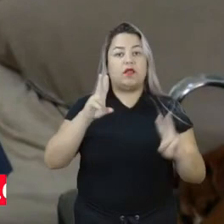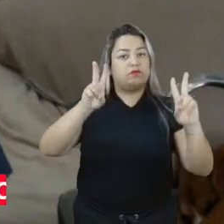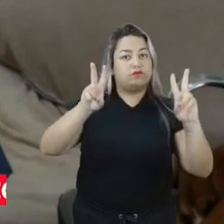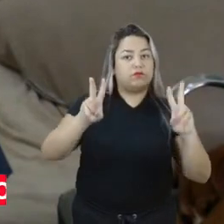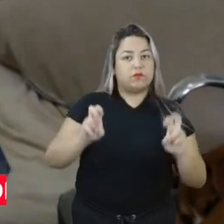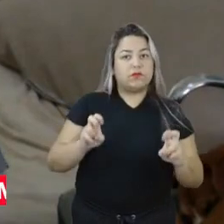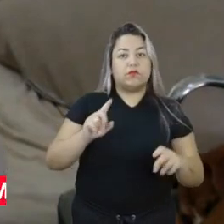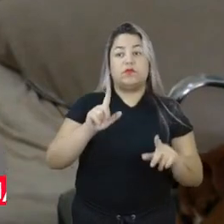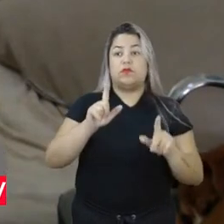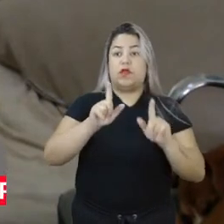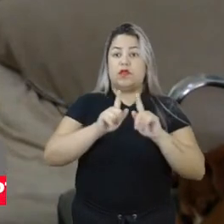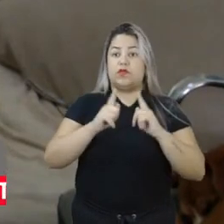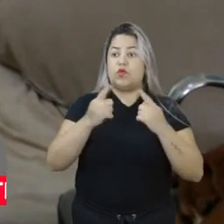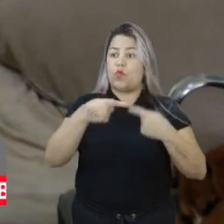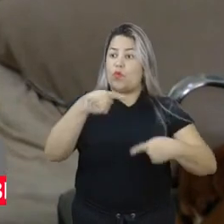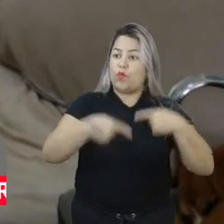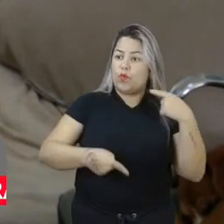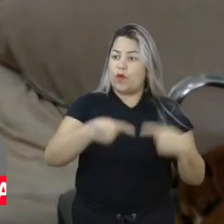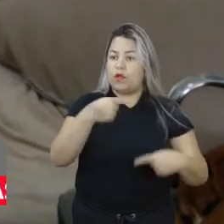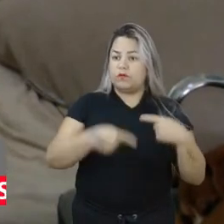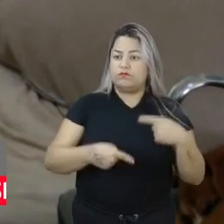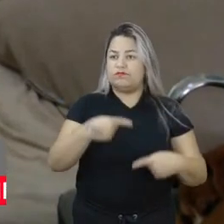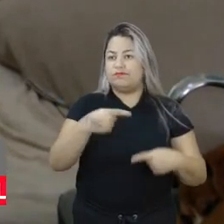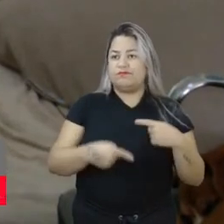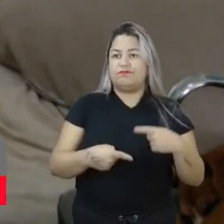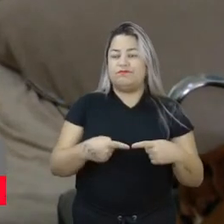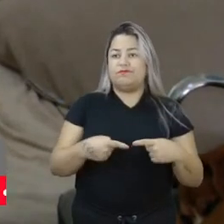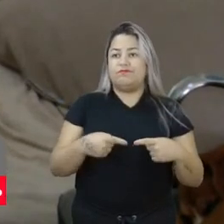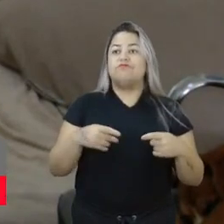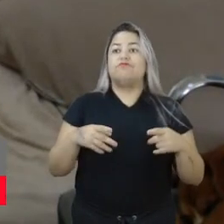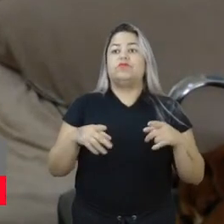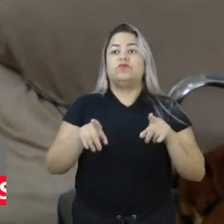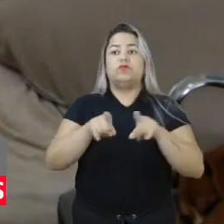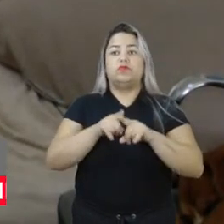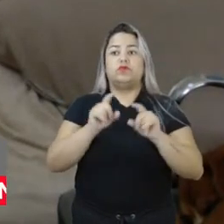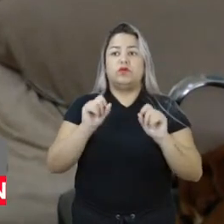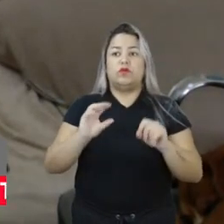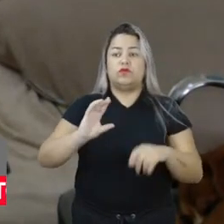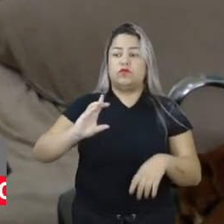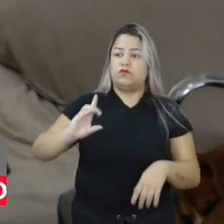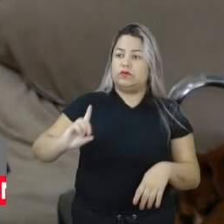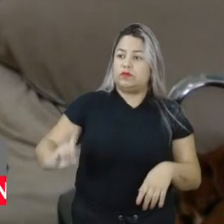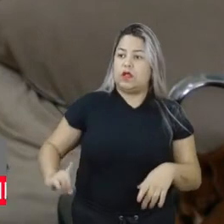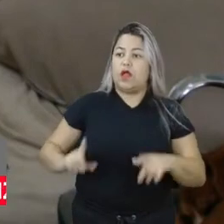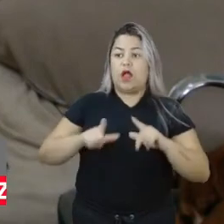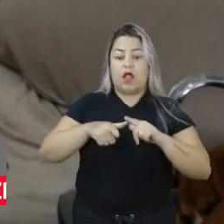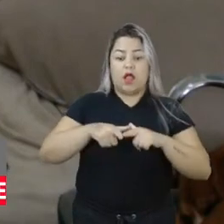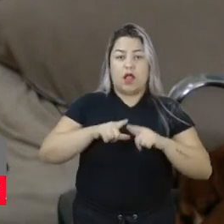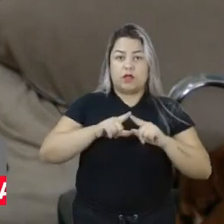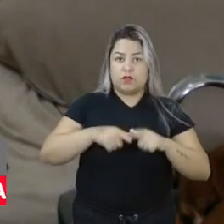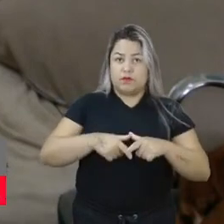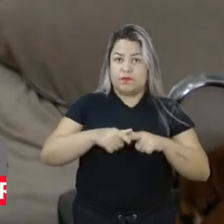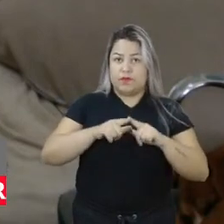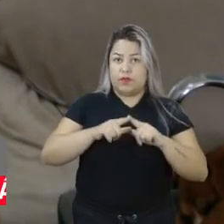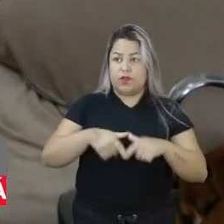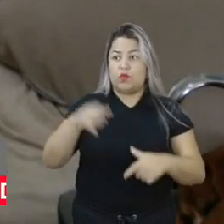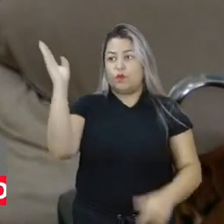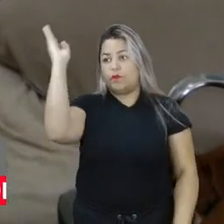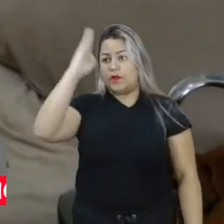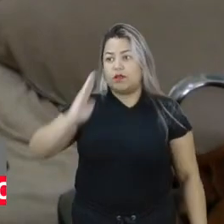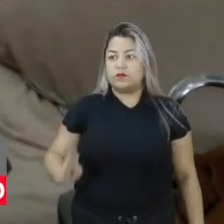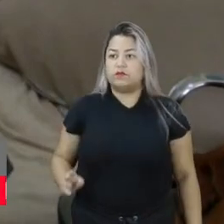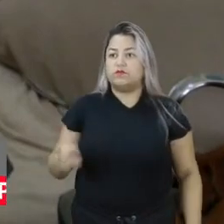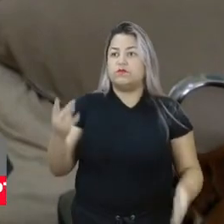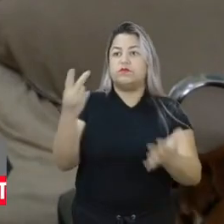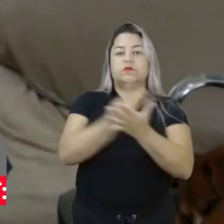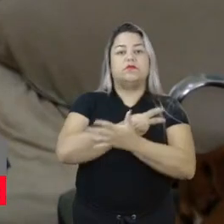da geopolítica, desde o início do desentendimento entre o governo de extrema-direita de Israel e o Brasil, que nasceu